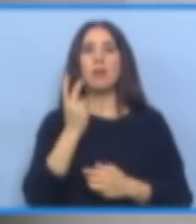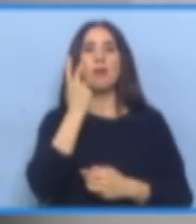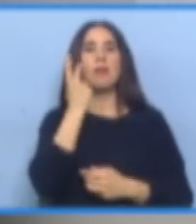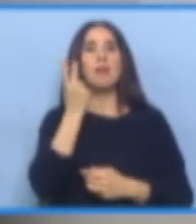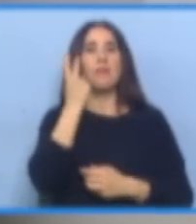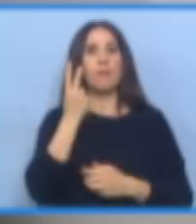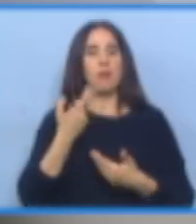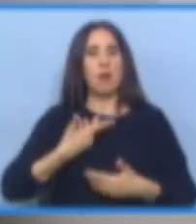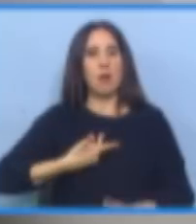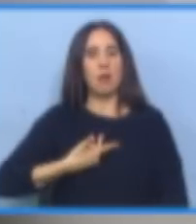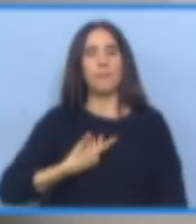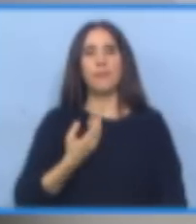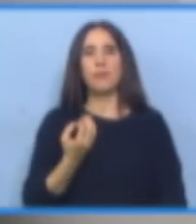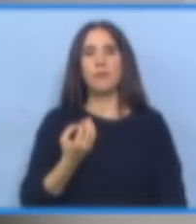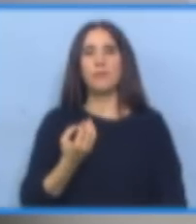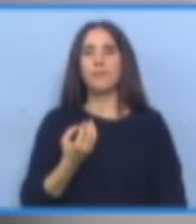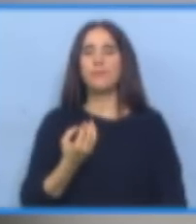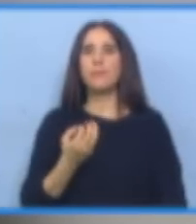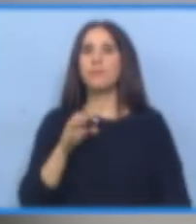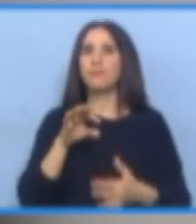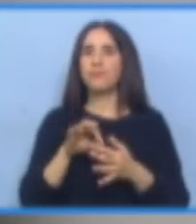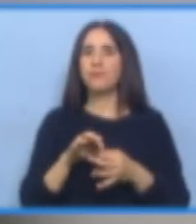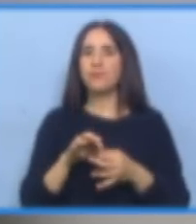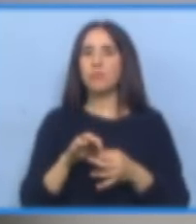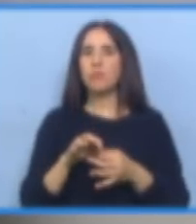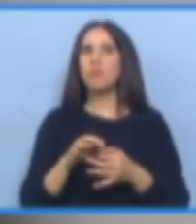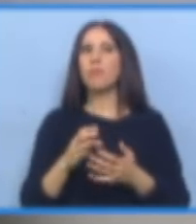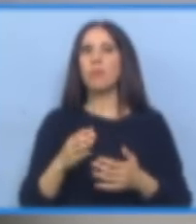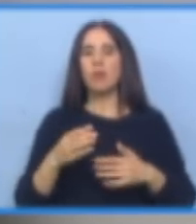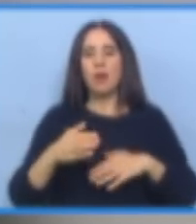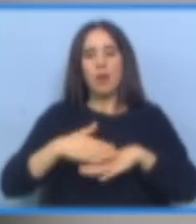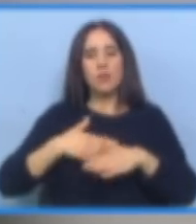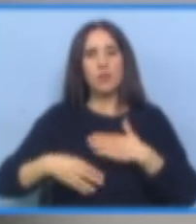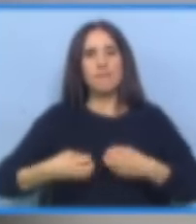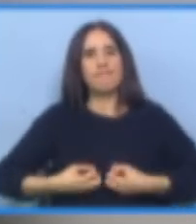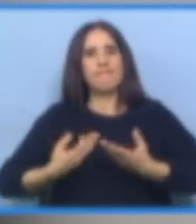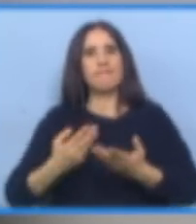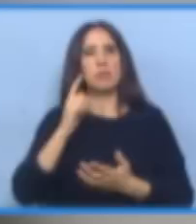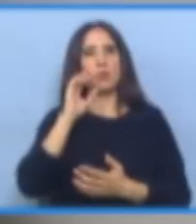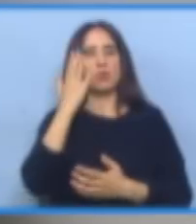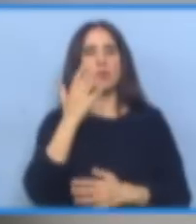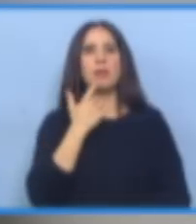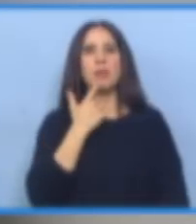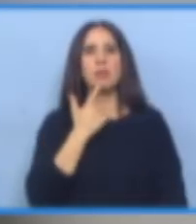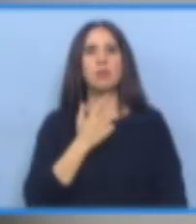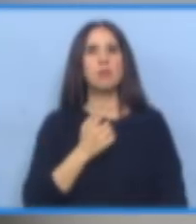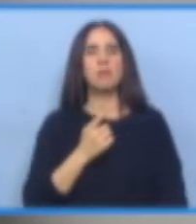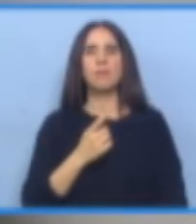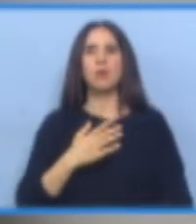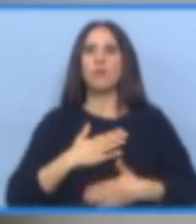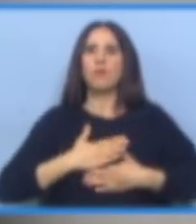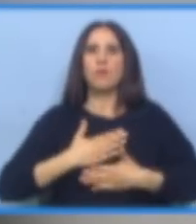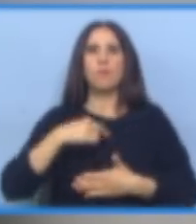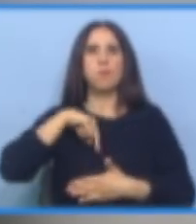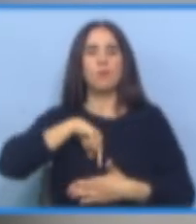viver, é, digamos assim, remete para a importância do agir. Isto é, não pode ser uma